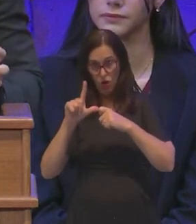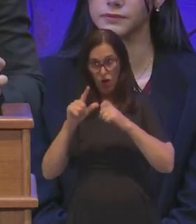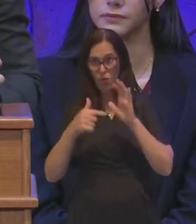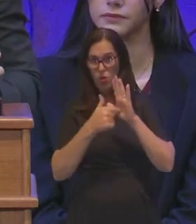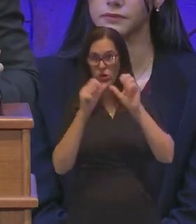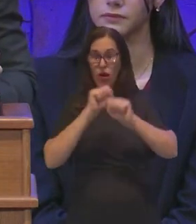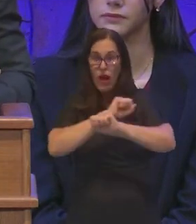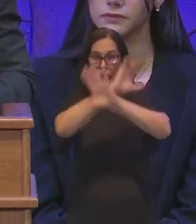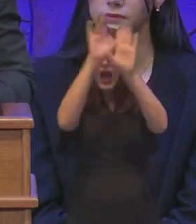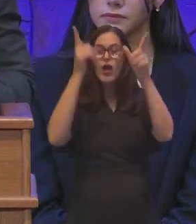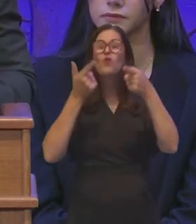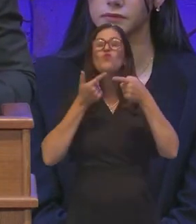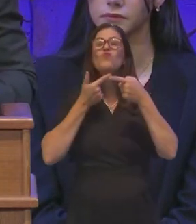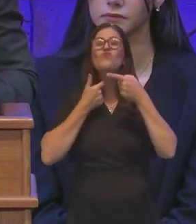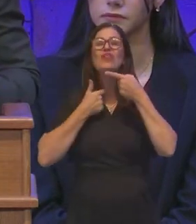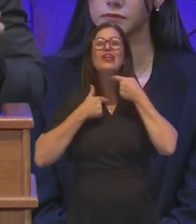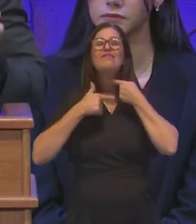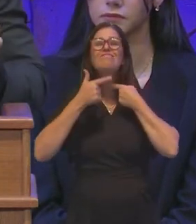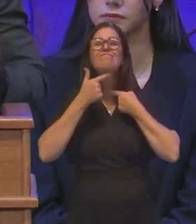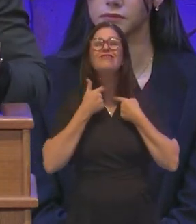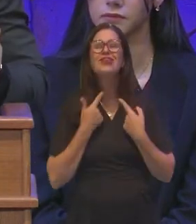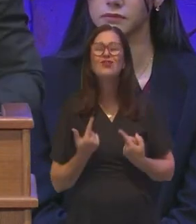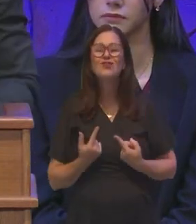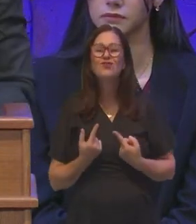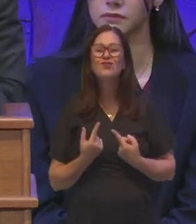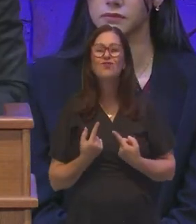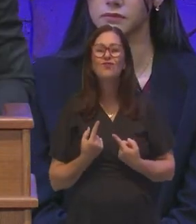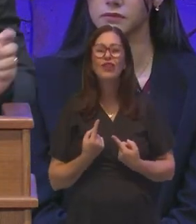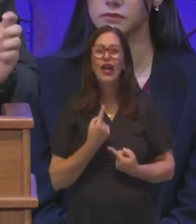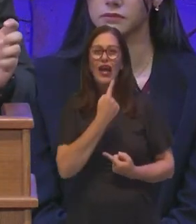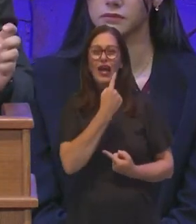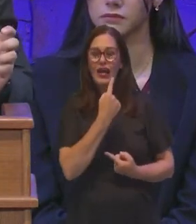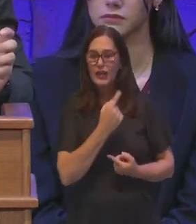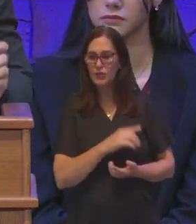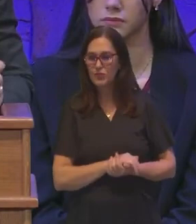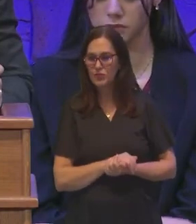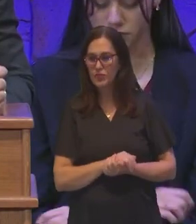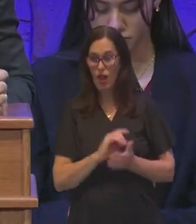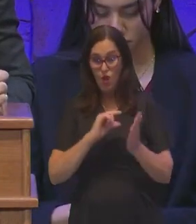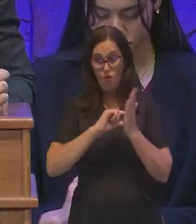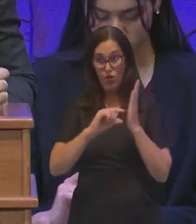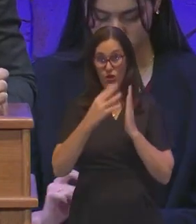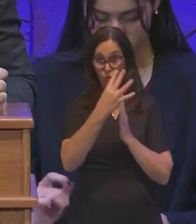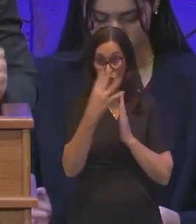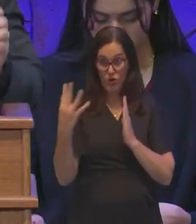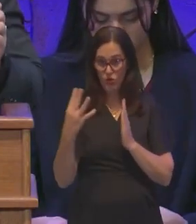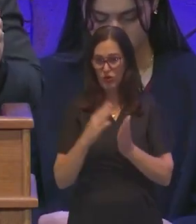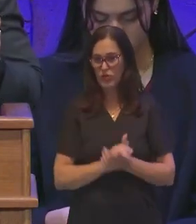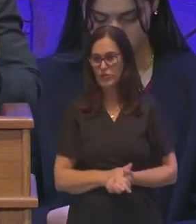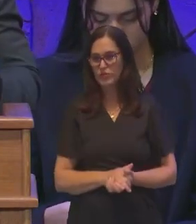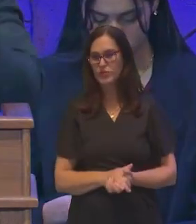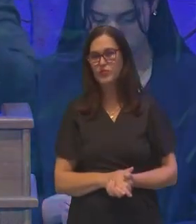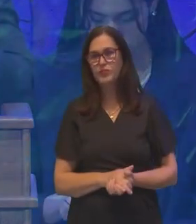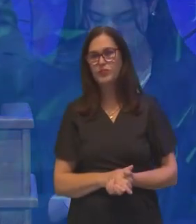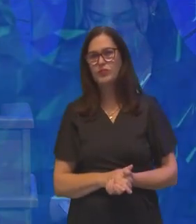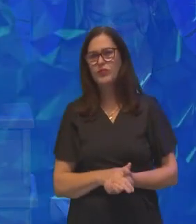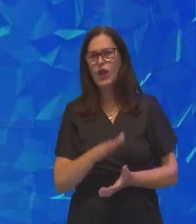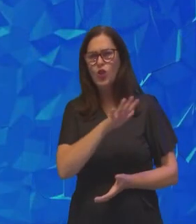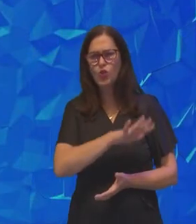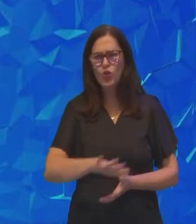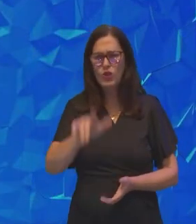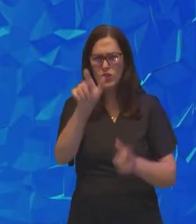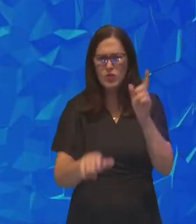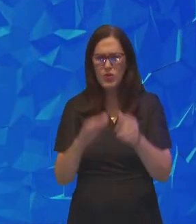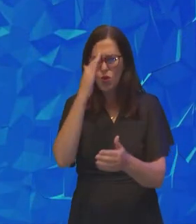esse desejo. Em cada alma, no verso 44, todos os que